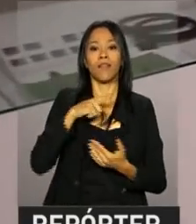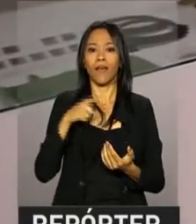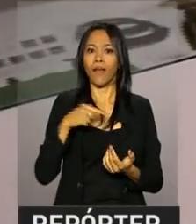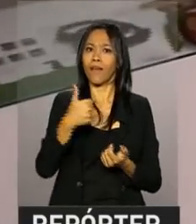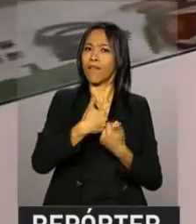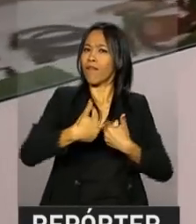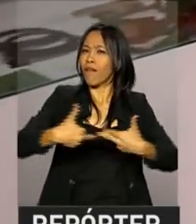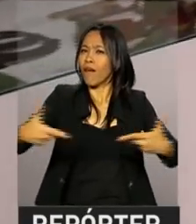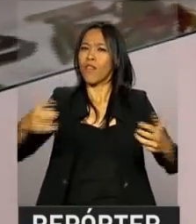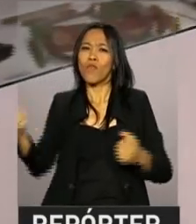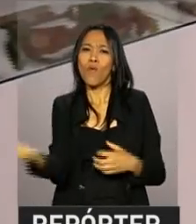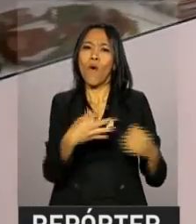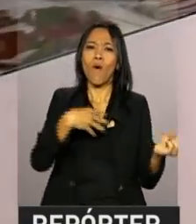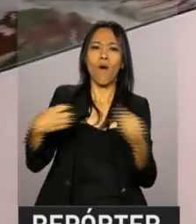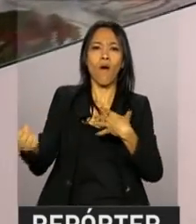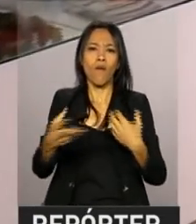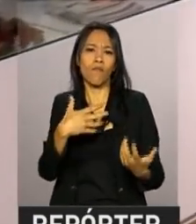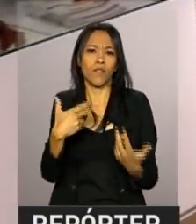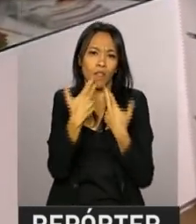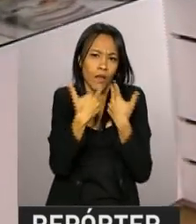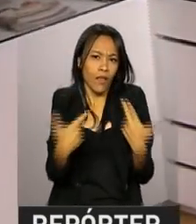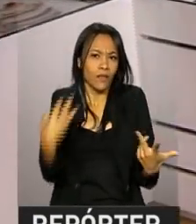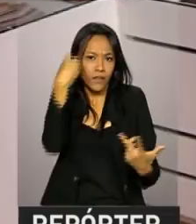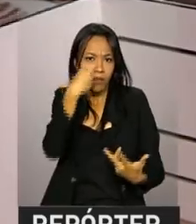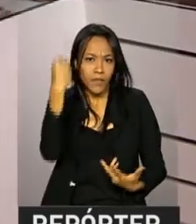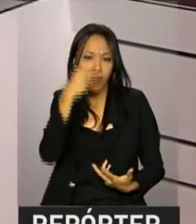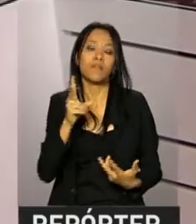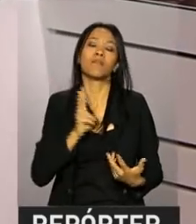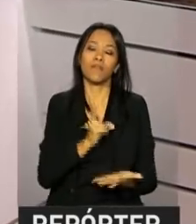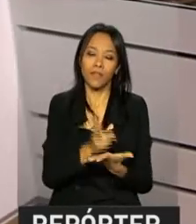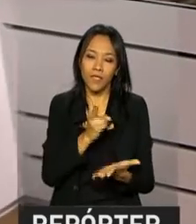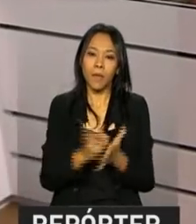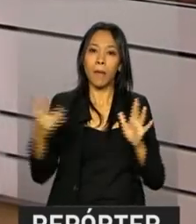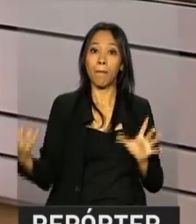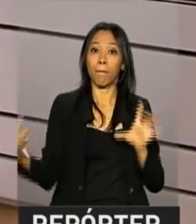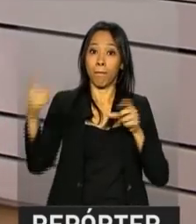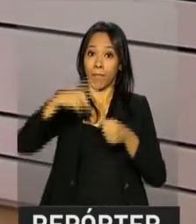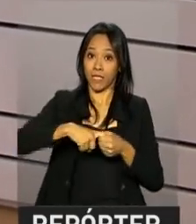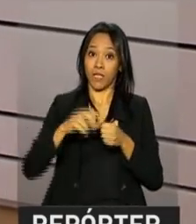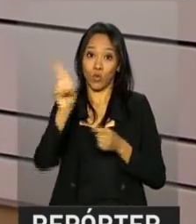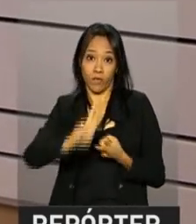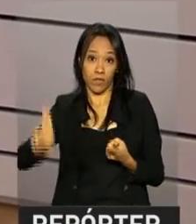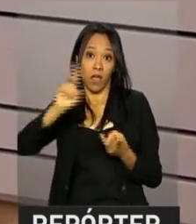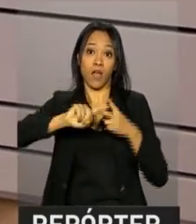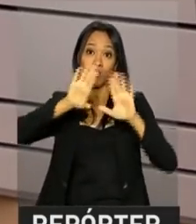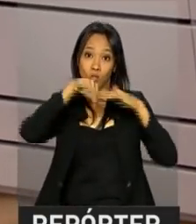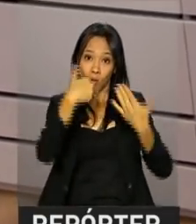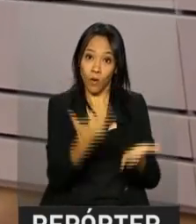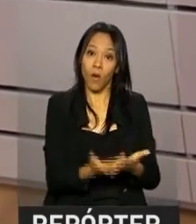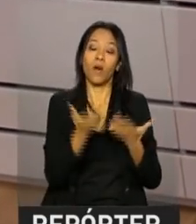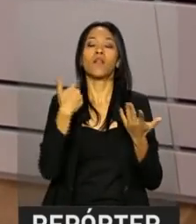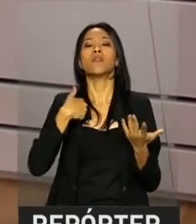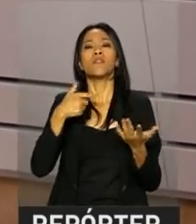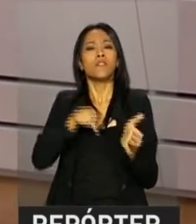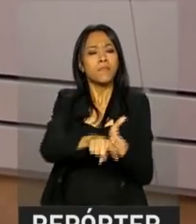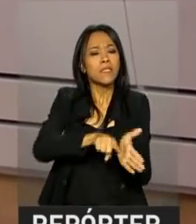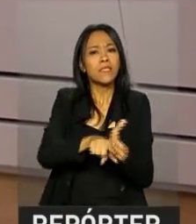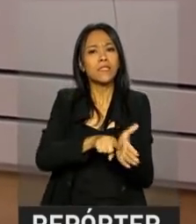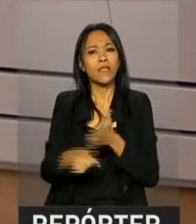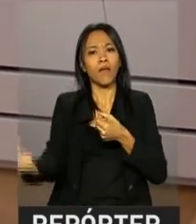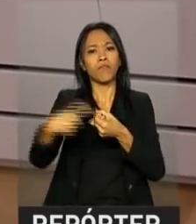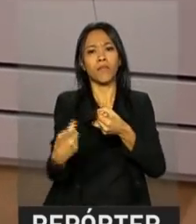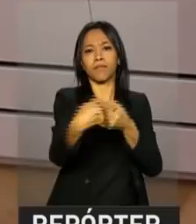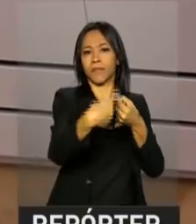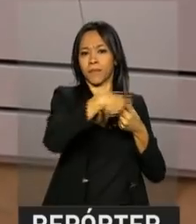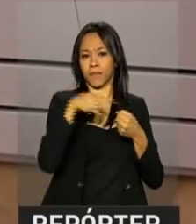novas experiências a cada dia. Além disso, vai manter parcerias com universidades, escolas e instituições de ensino e pesquisa para